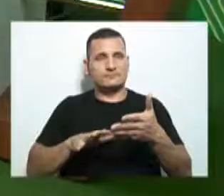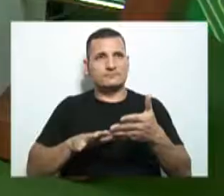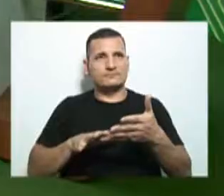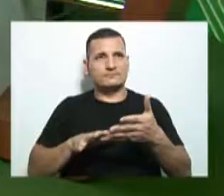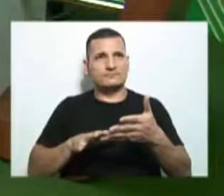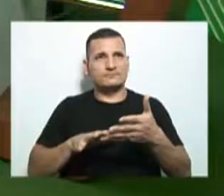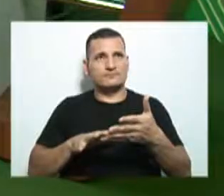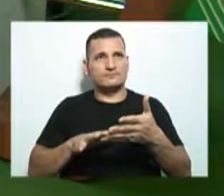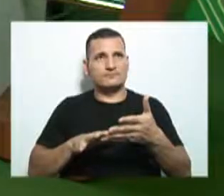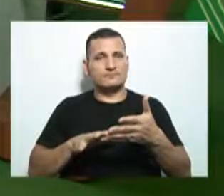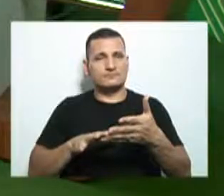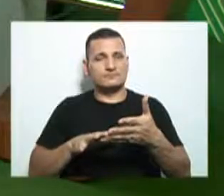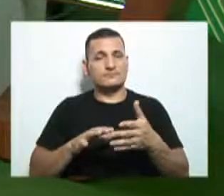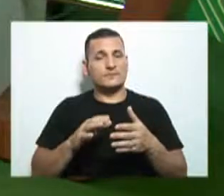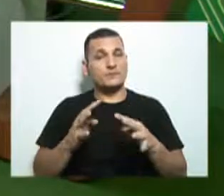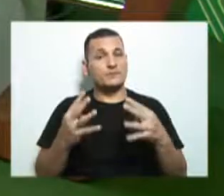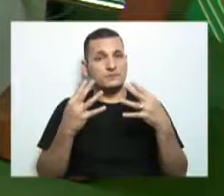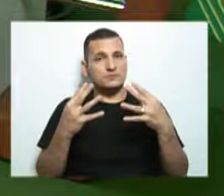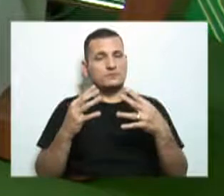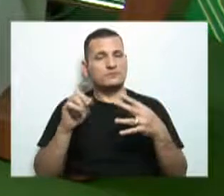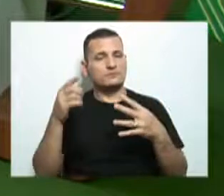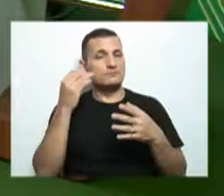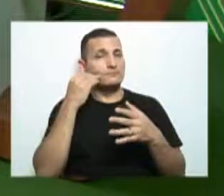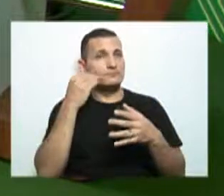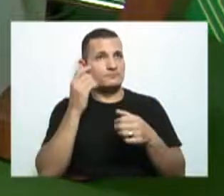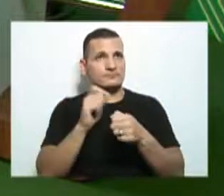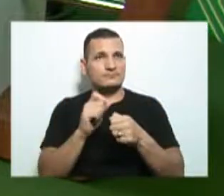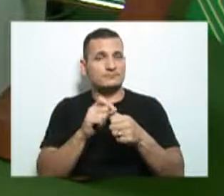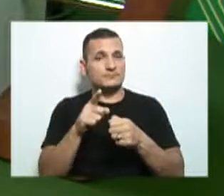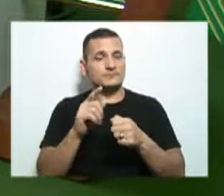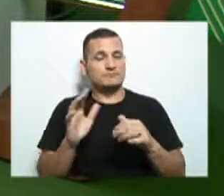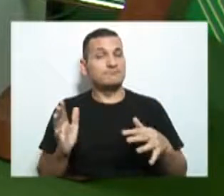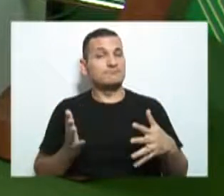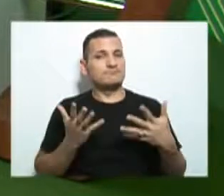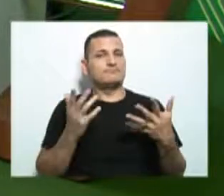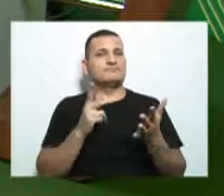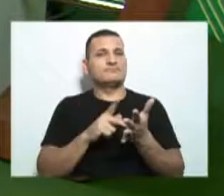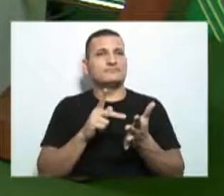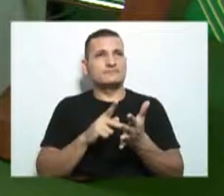tá? O nosso teste. E você vai se surpreender.